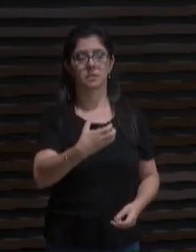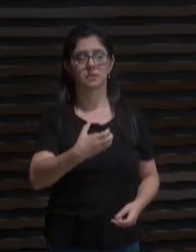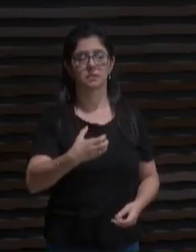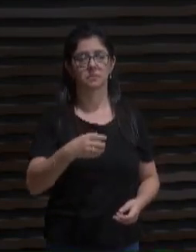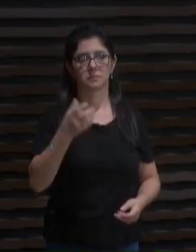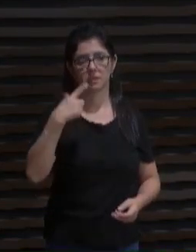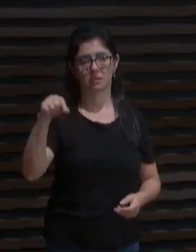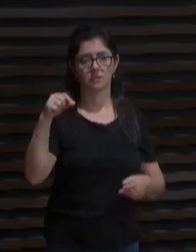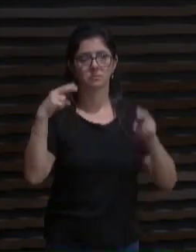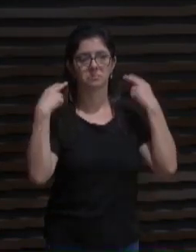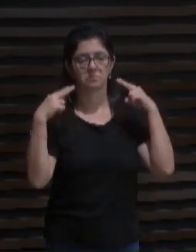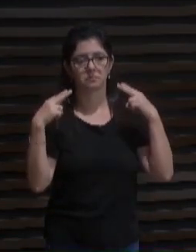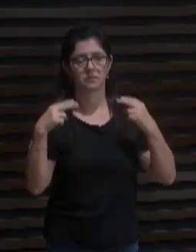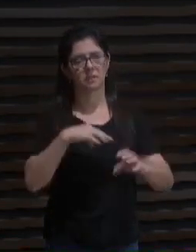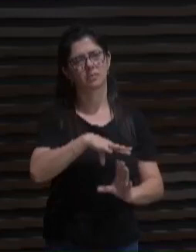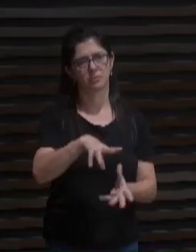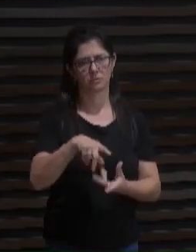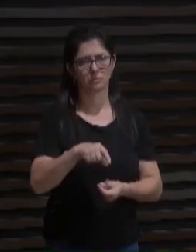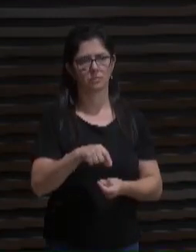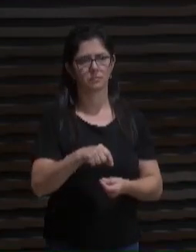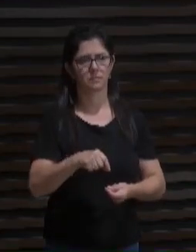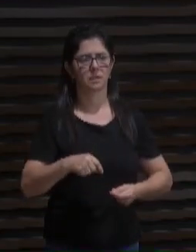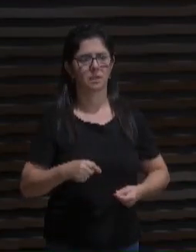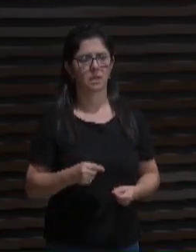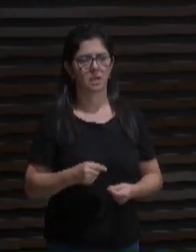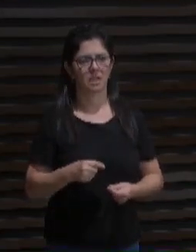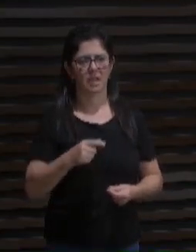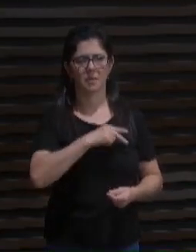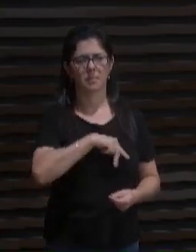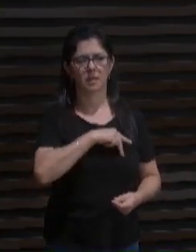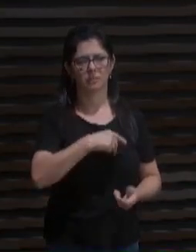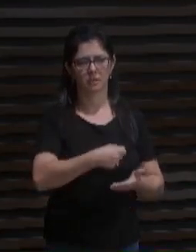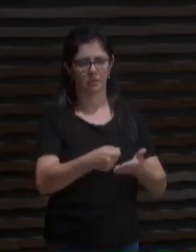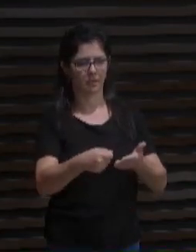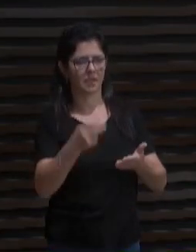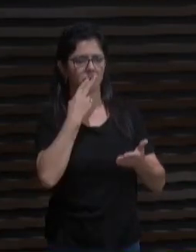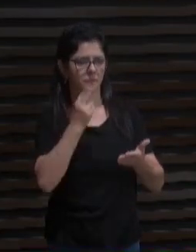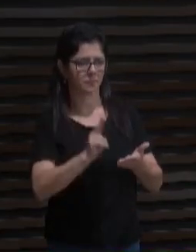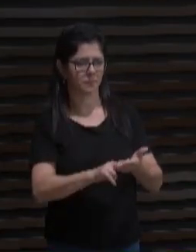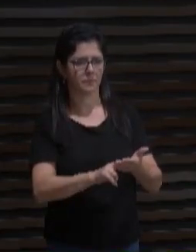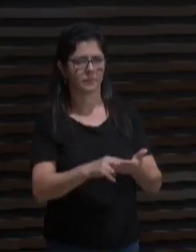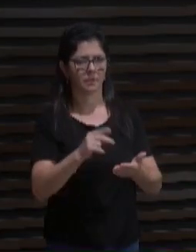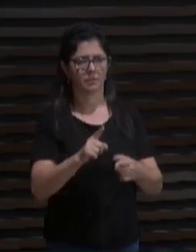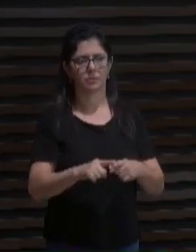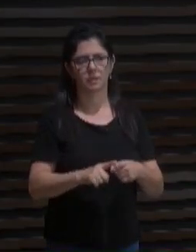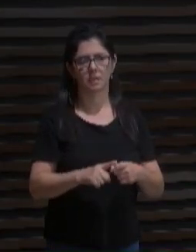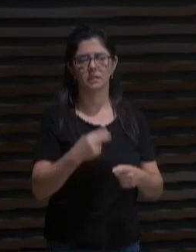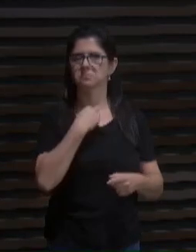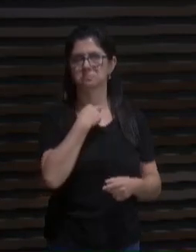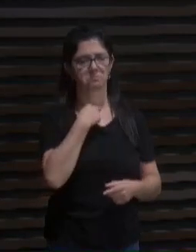mundo. Isso é precioso, meu irmão. Paulo escreve a carta por estar impedido de voltar. Como ele